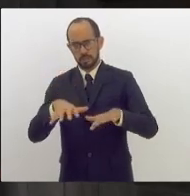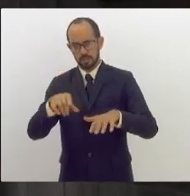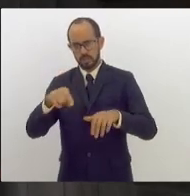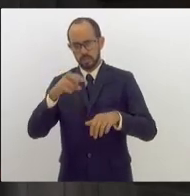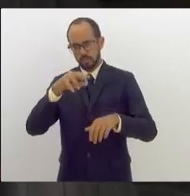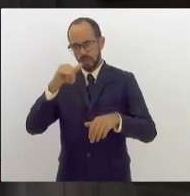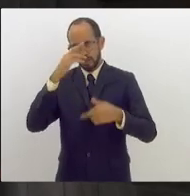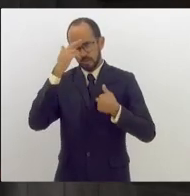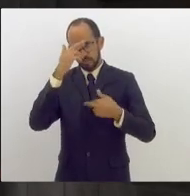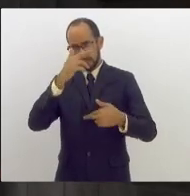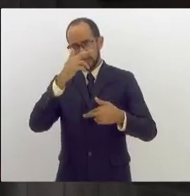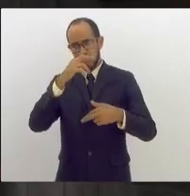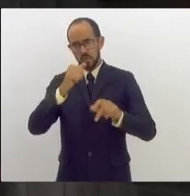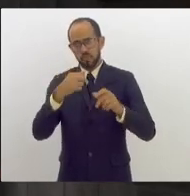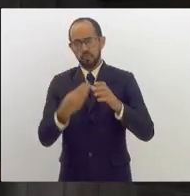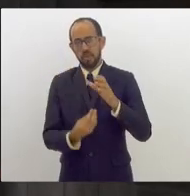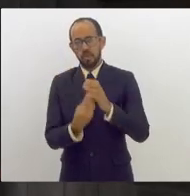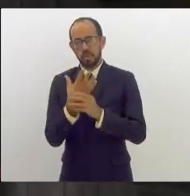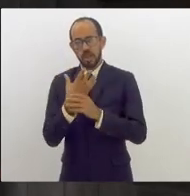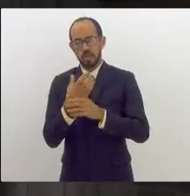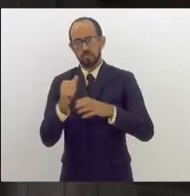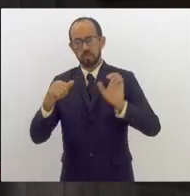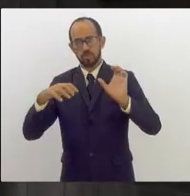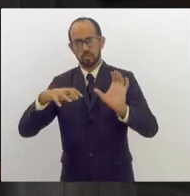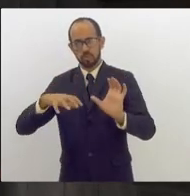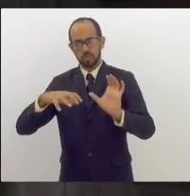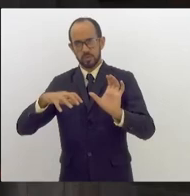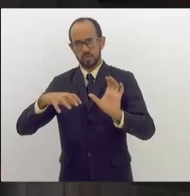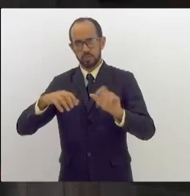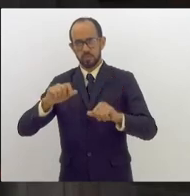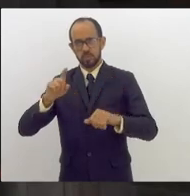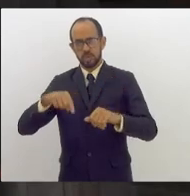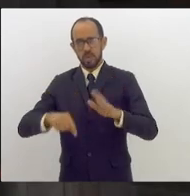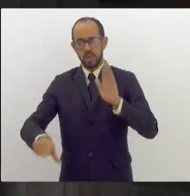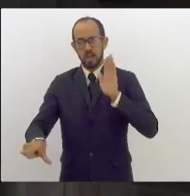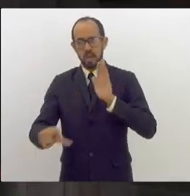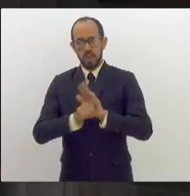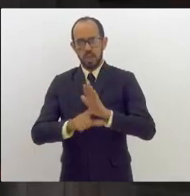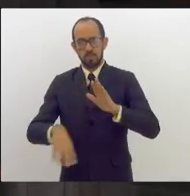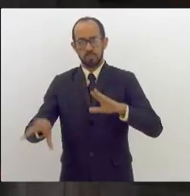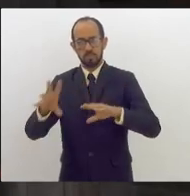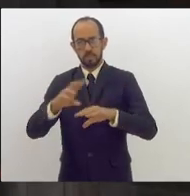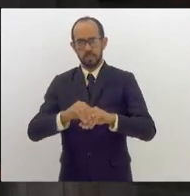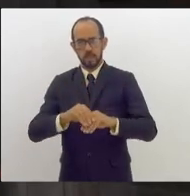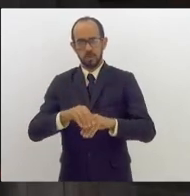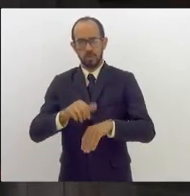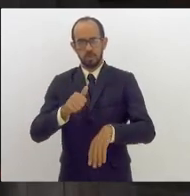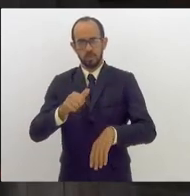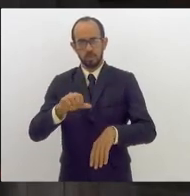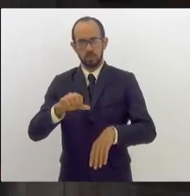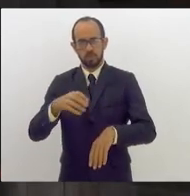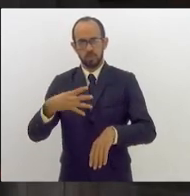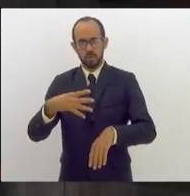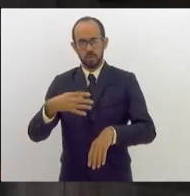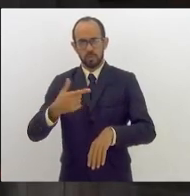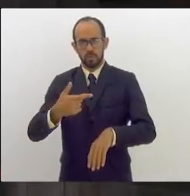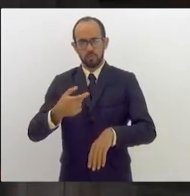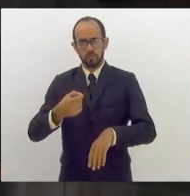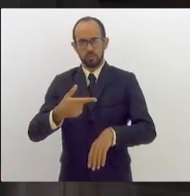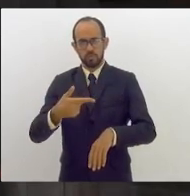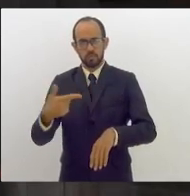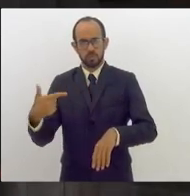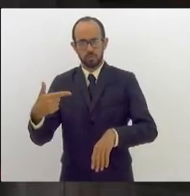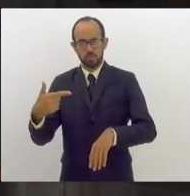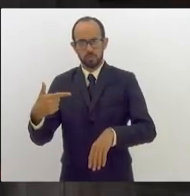definido pelo congresso nacional que foi a Lei Complementar número 194/2022 que